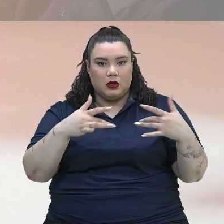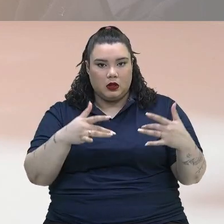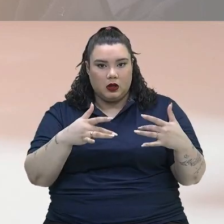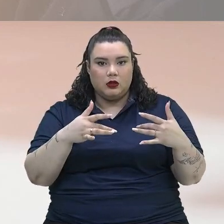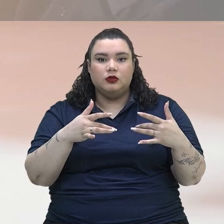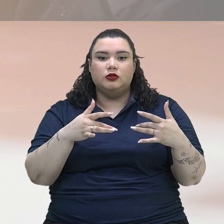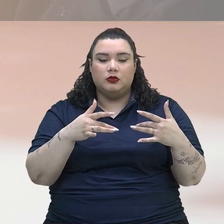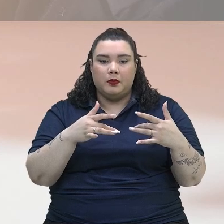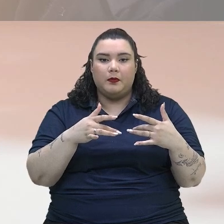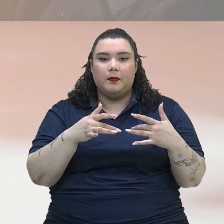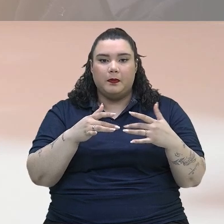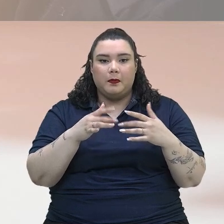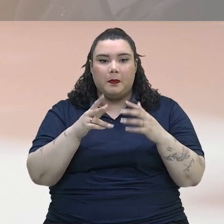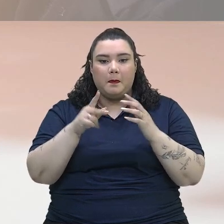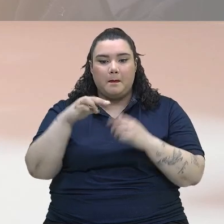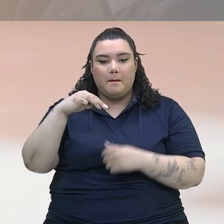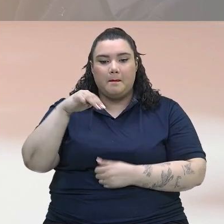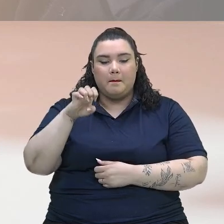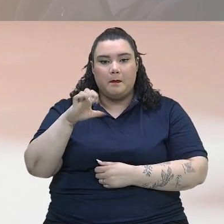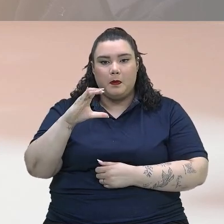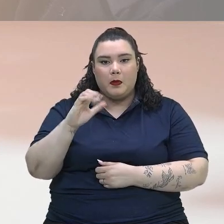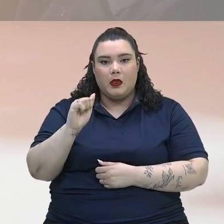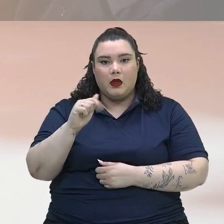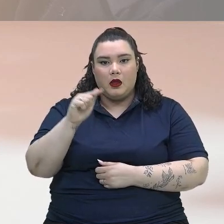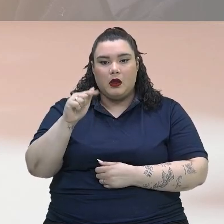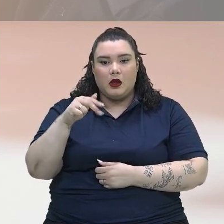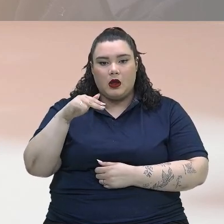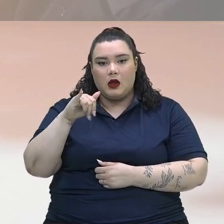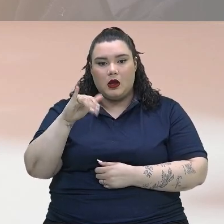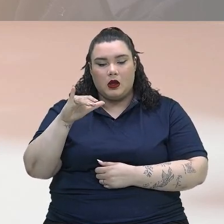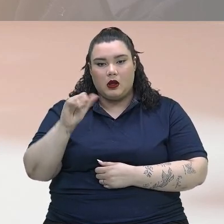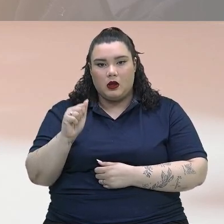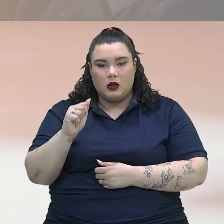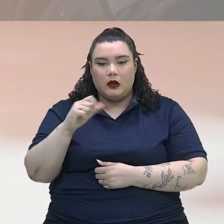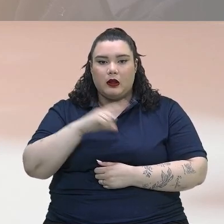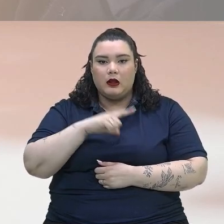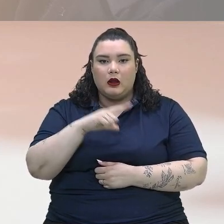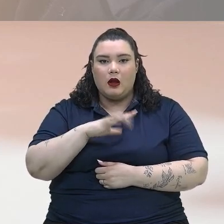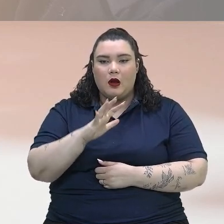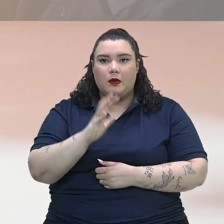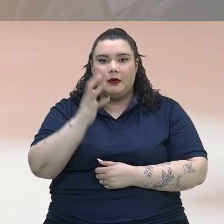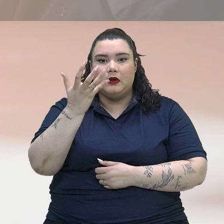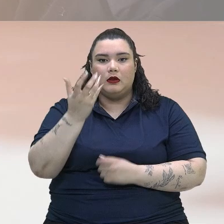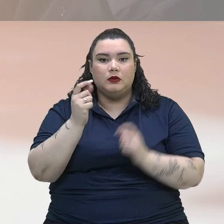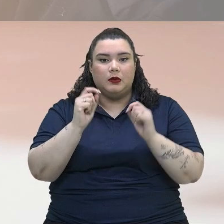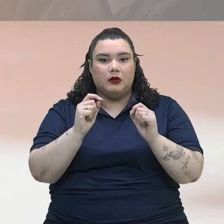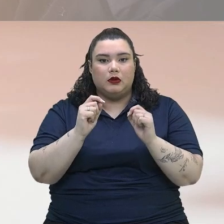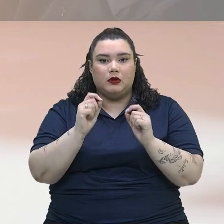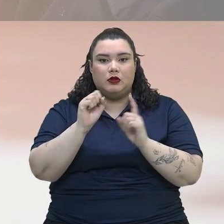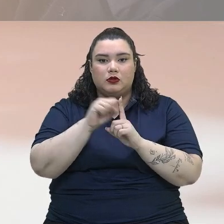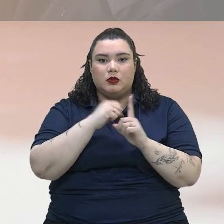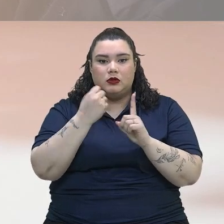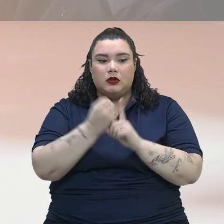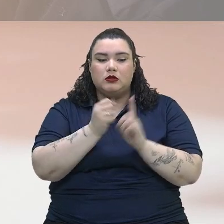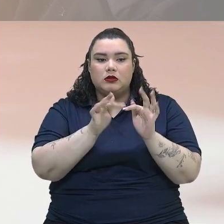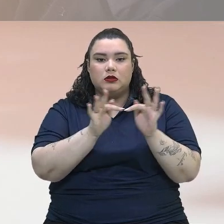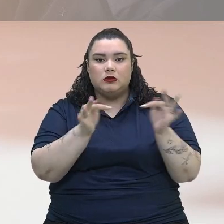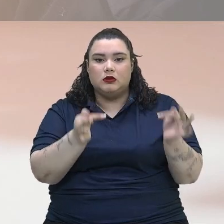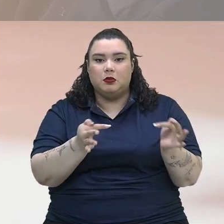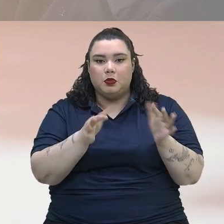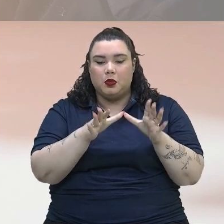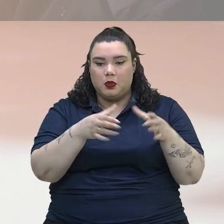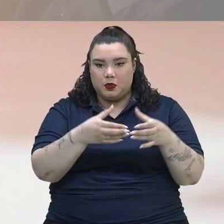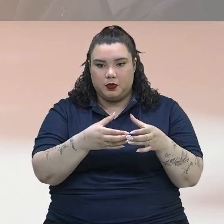né, que, segundo ele, essa solidariedade mecânica ela vai acontecer nas sociedades mais simples, ou nas